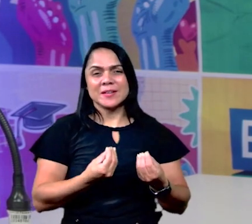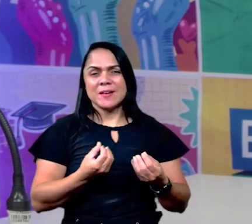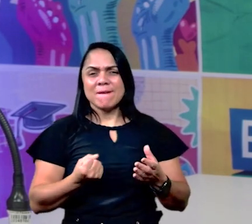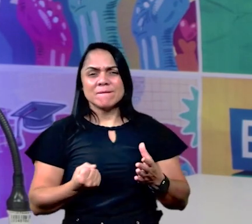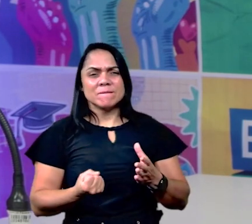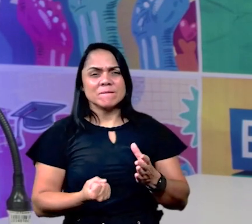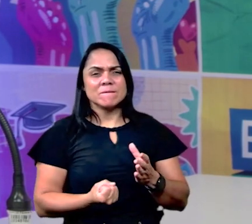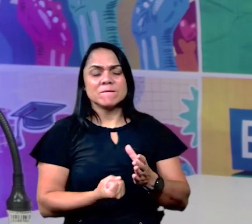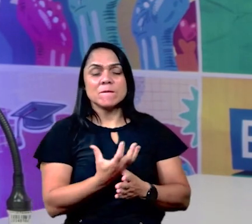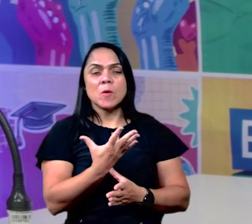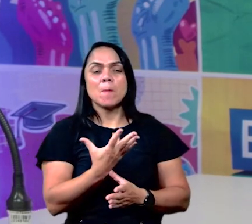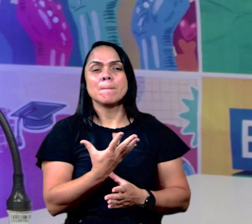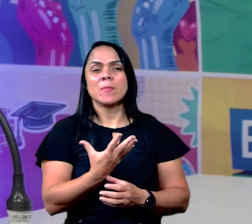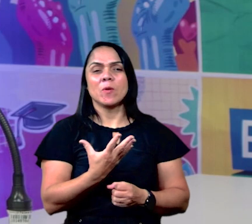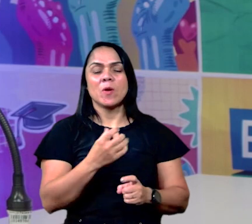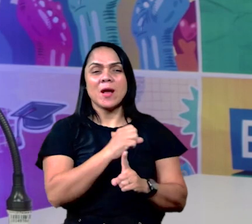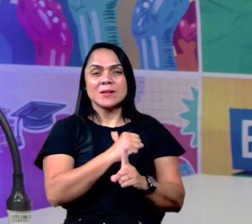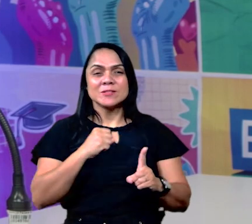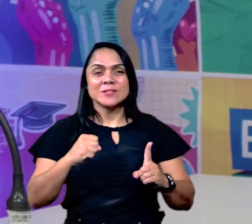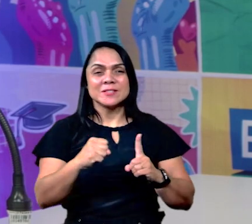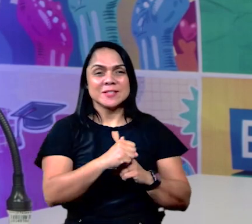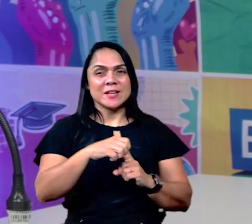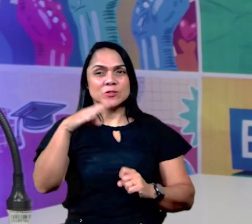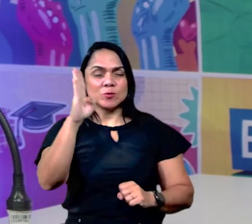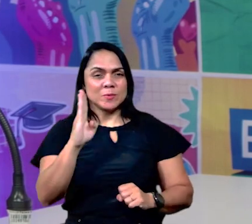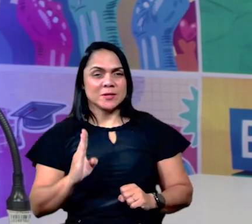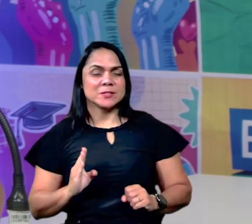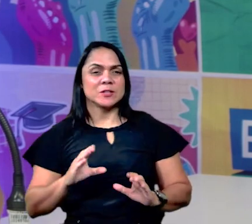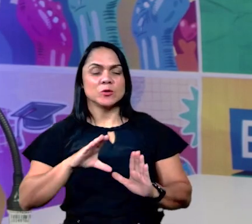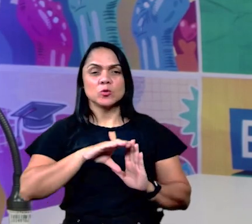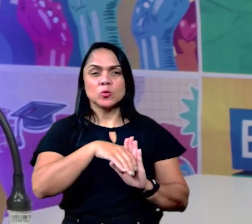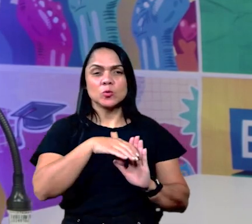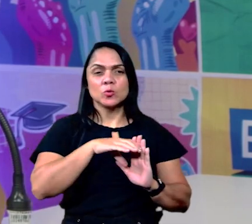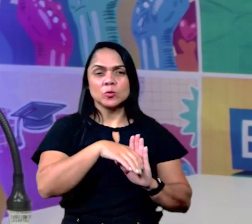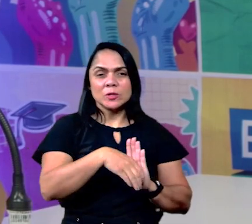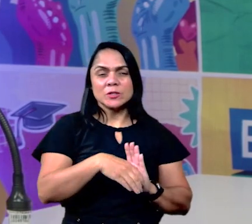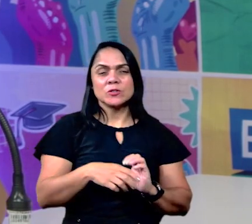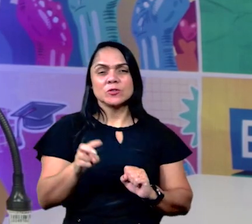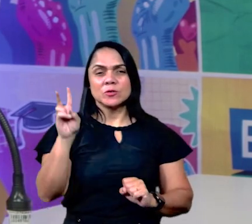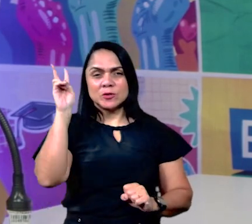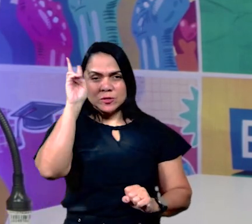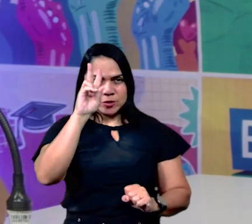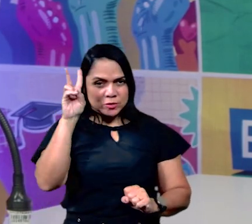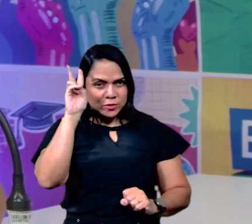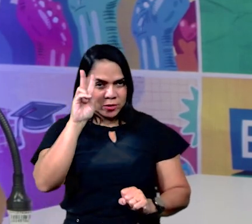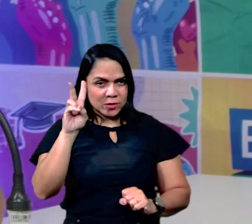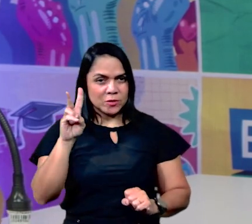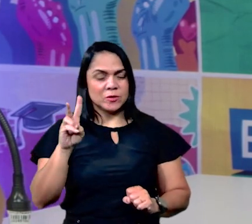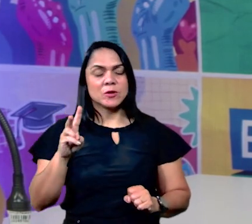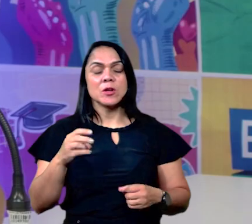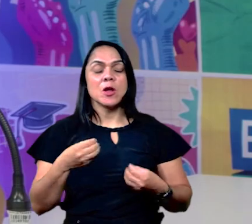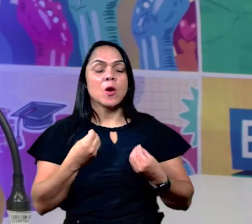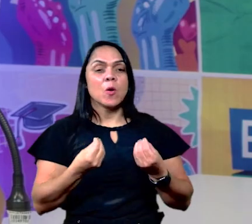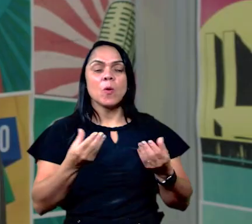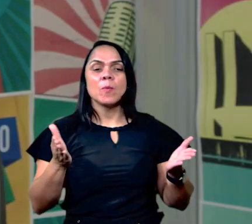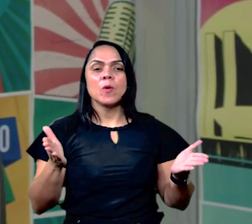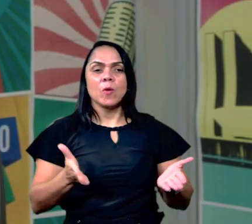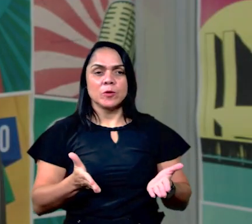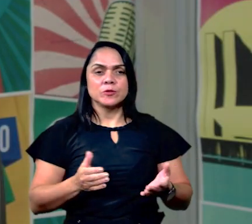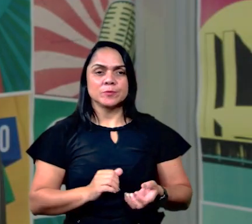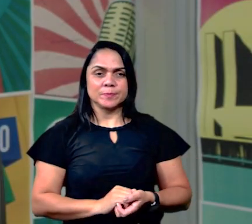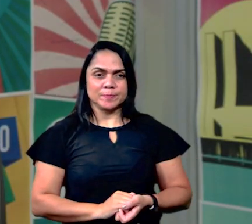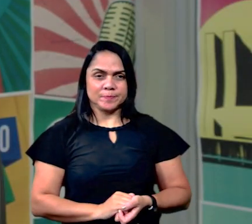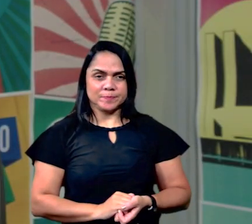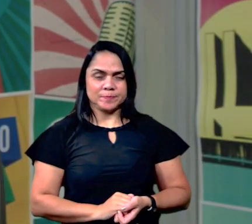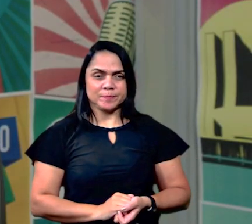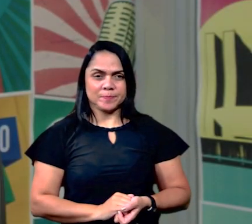da sociedade brasileira, do contexto histórico e como está hoje, na atualidade?